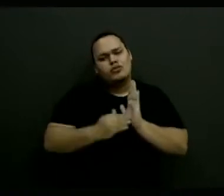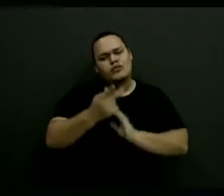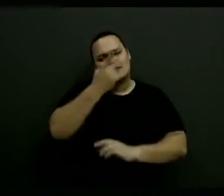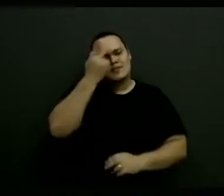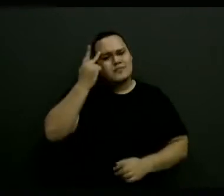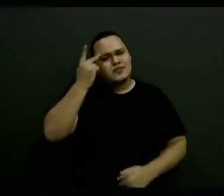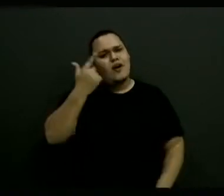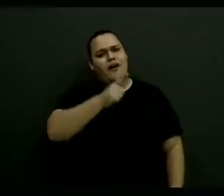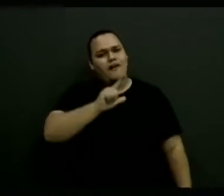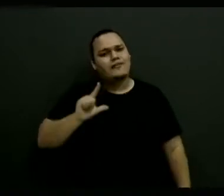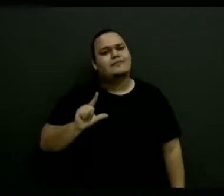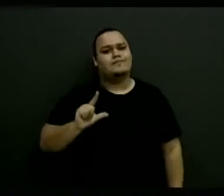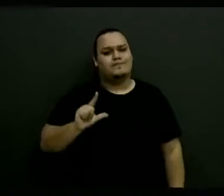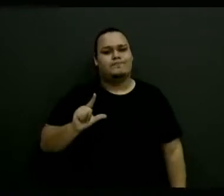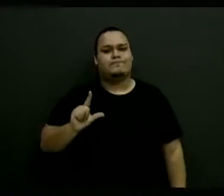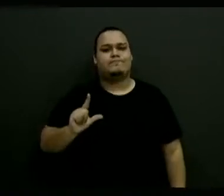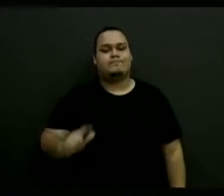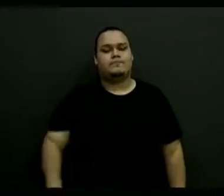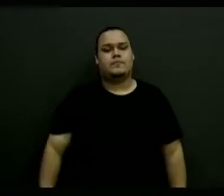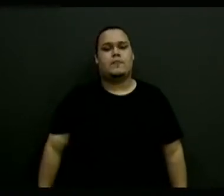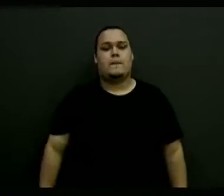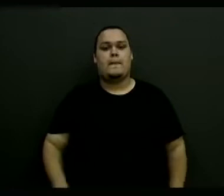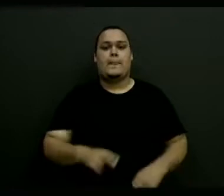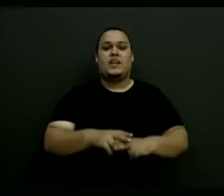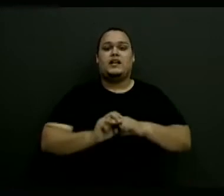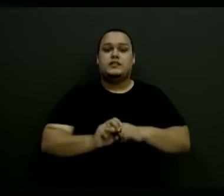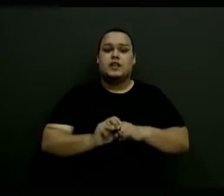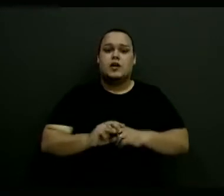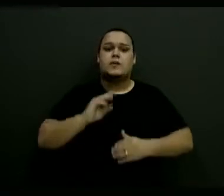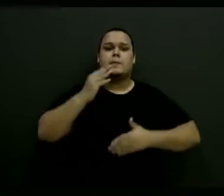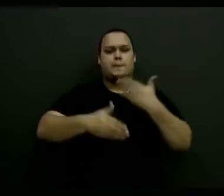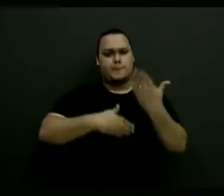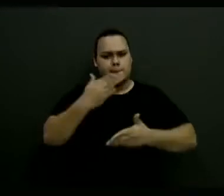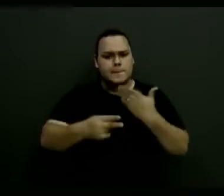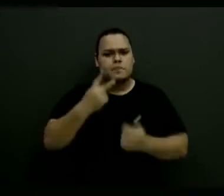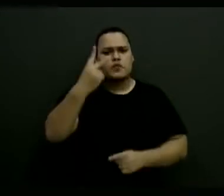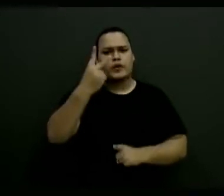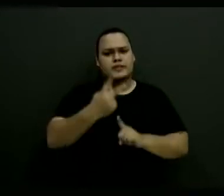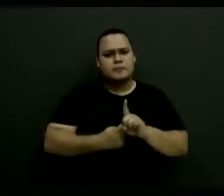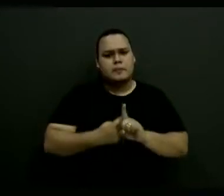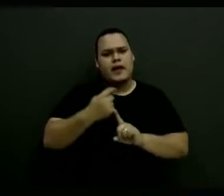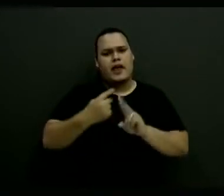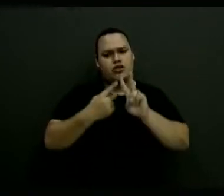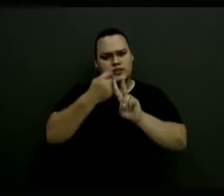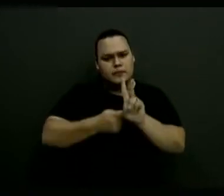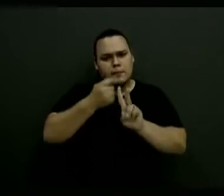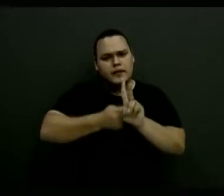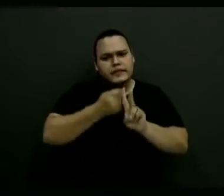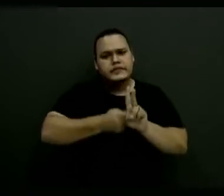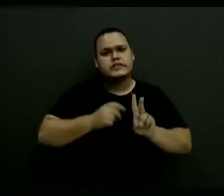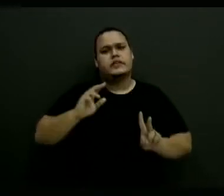Todos entram nesse processo. E cada 2 meses, estamos graduando